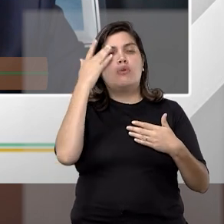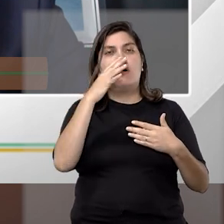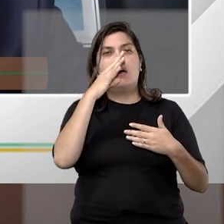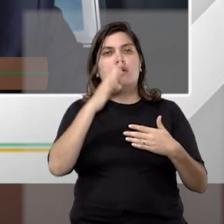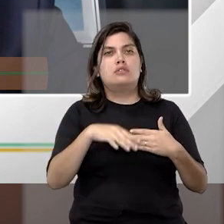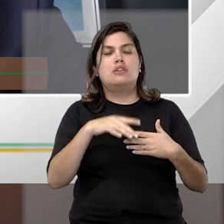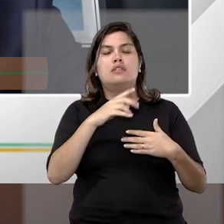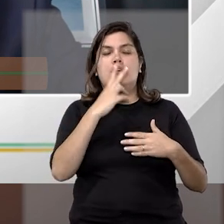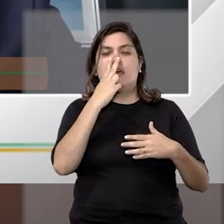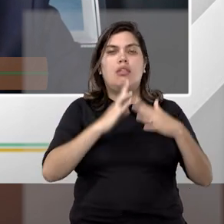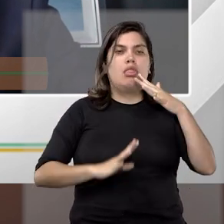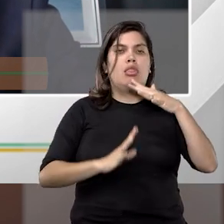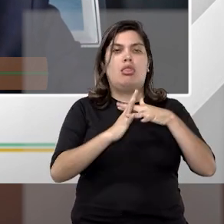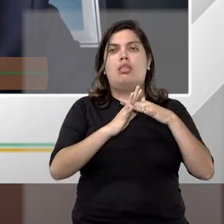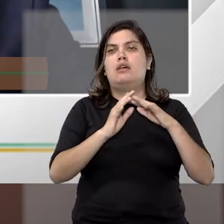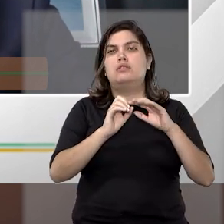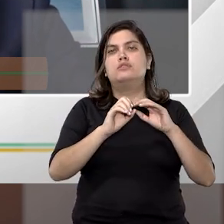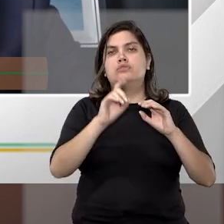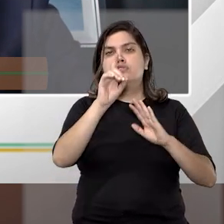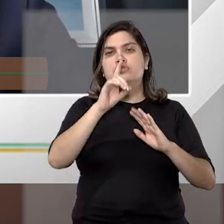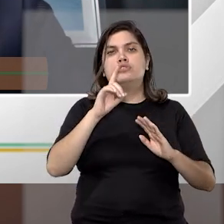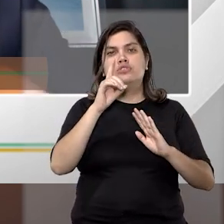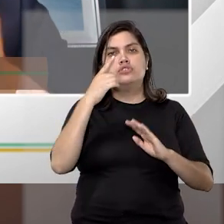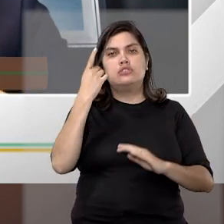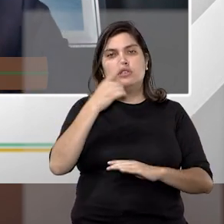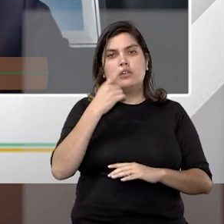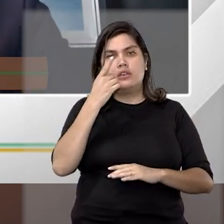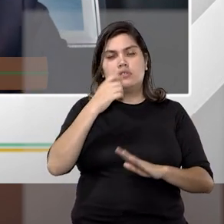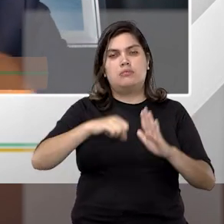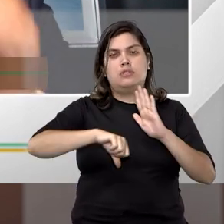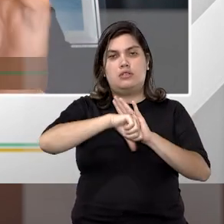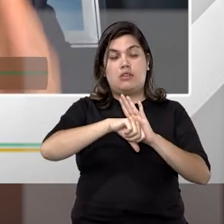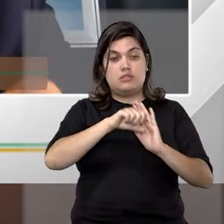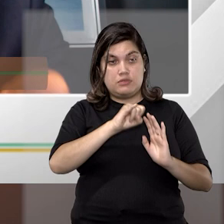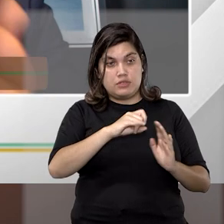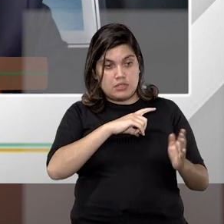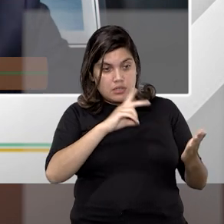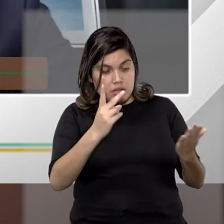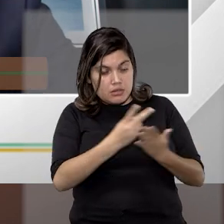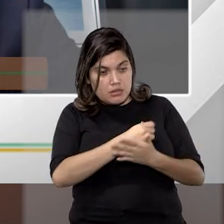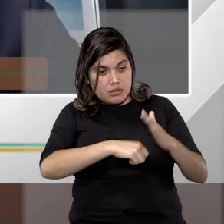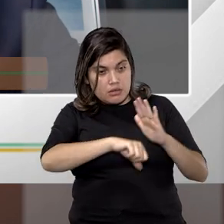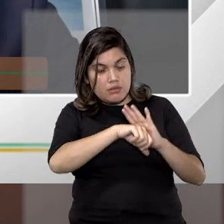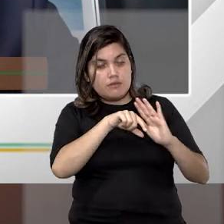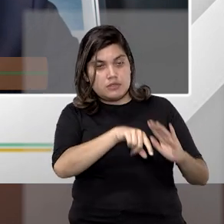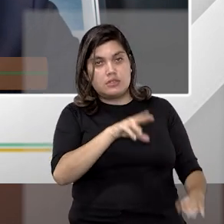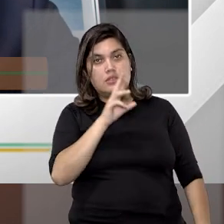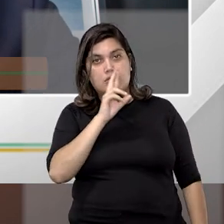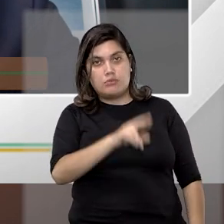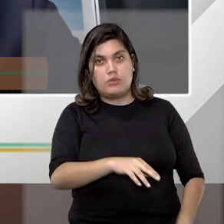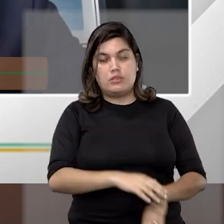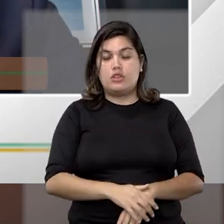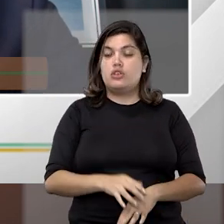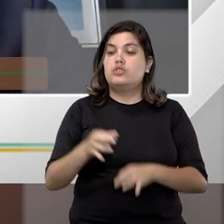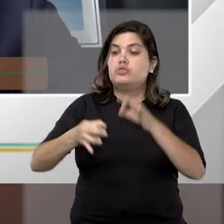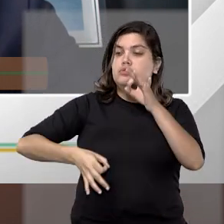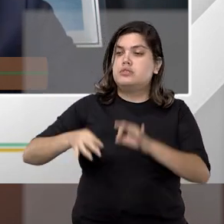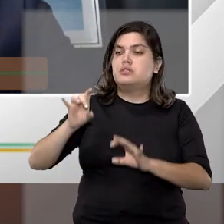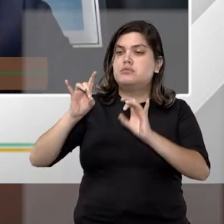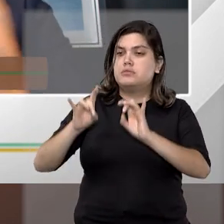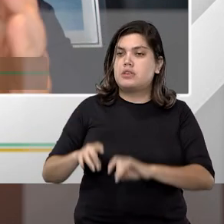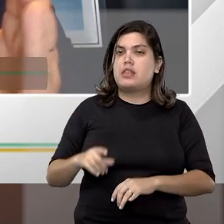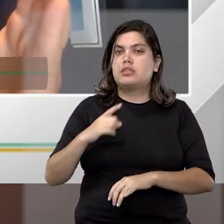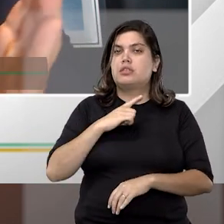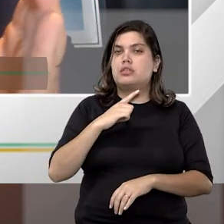passa da pessoa do acusado Esta é uma máxima do Direito Penal Você cometeu o crime ou você que responde pelo que no Juizado Especial